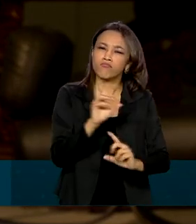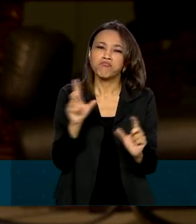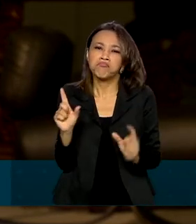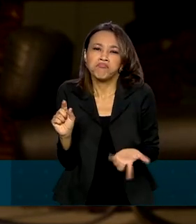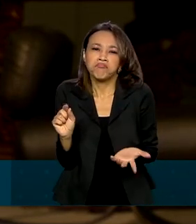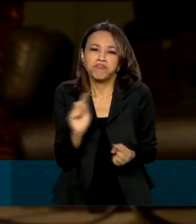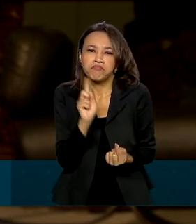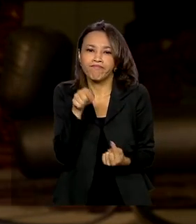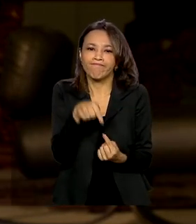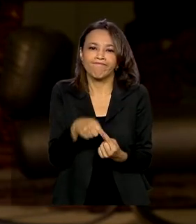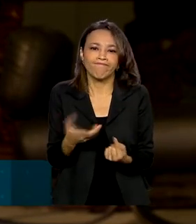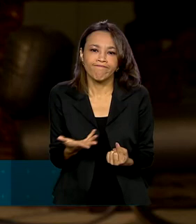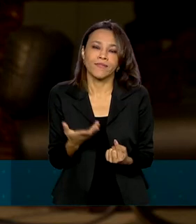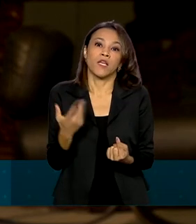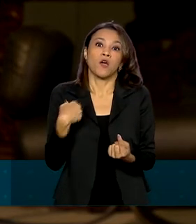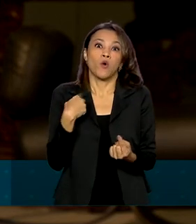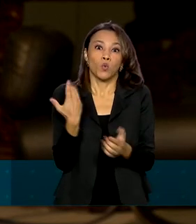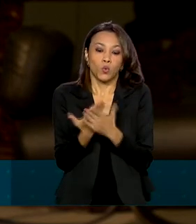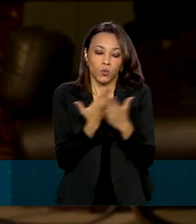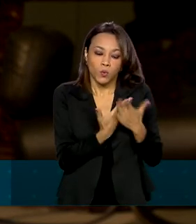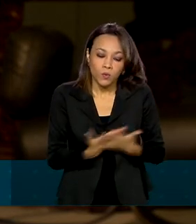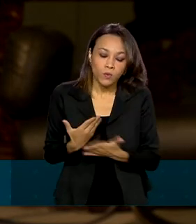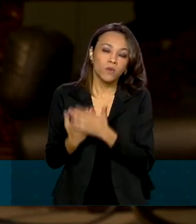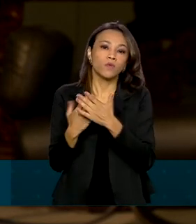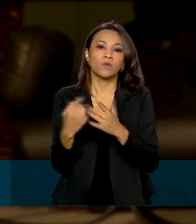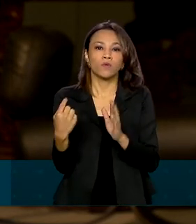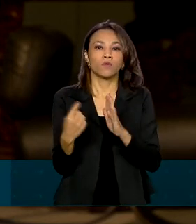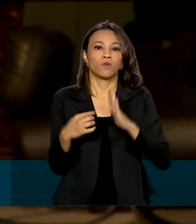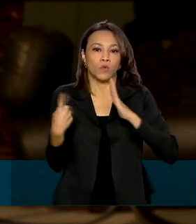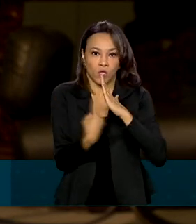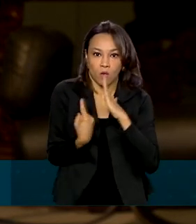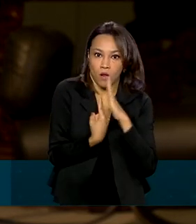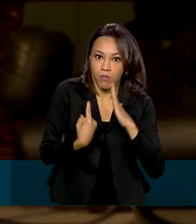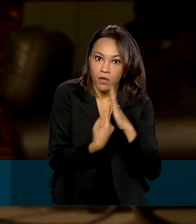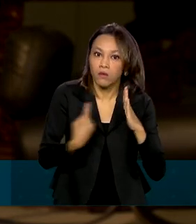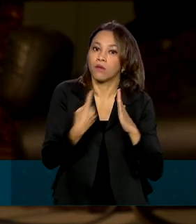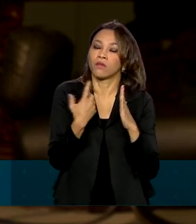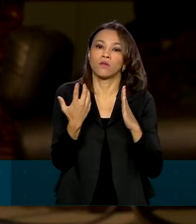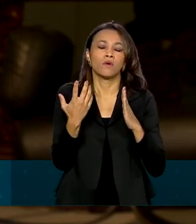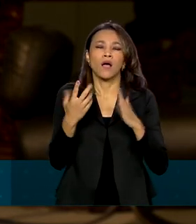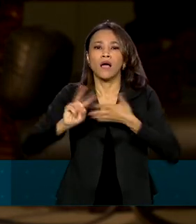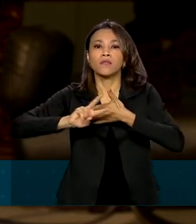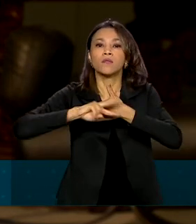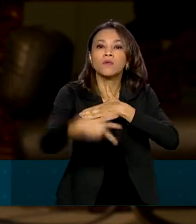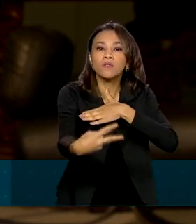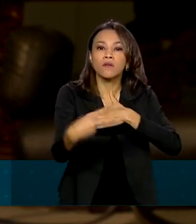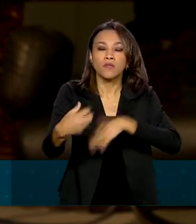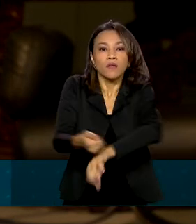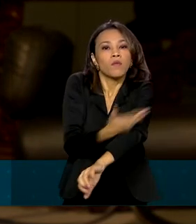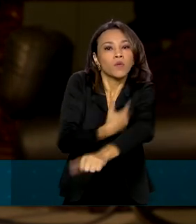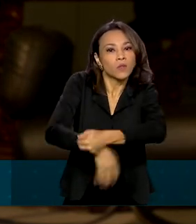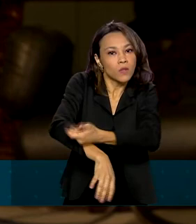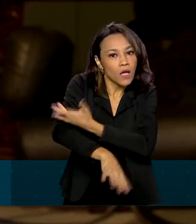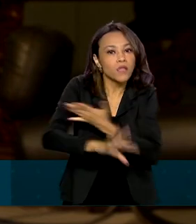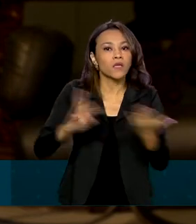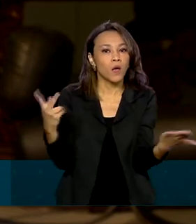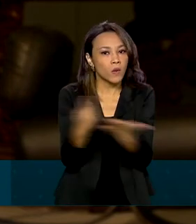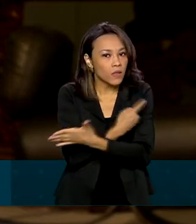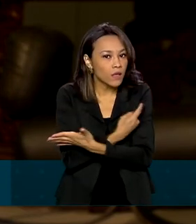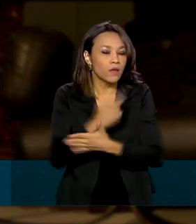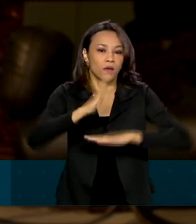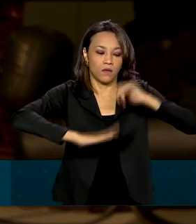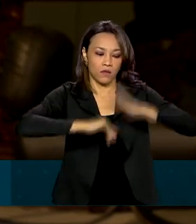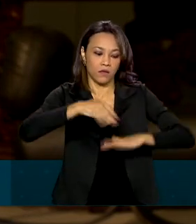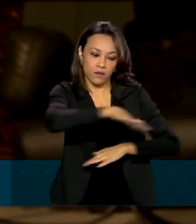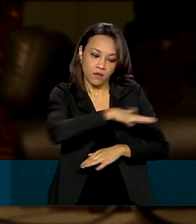Porque é para o estudo do isolamento, o estudo dos impactos emocionais também nos profissionais de saúde